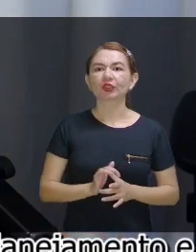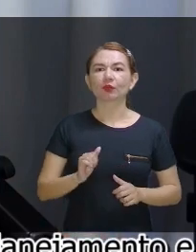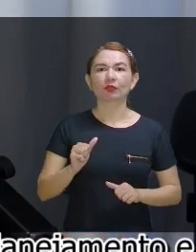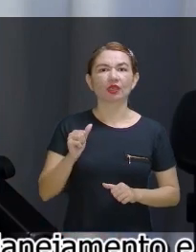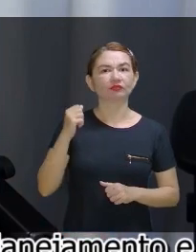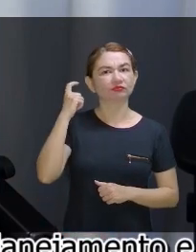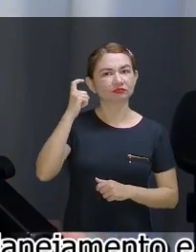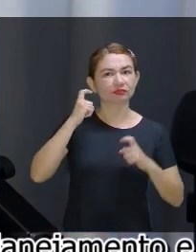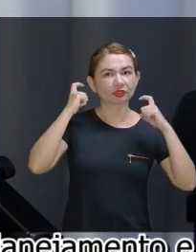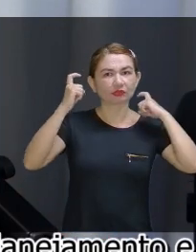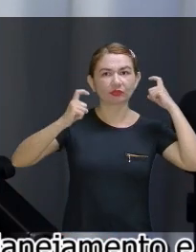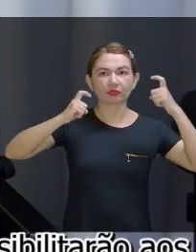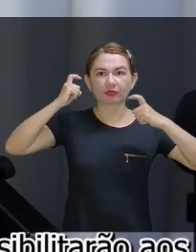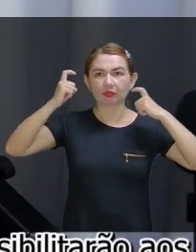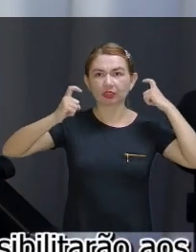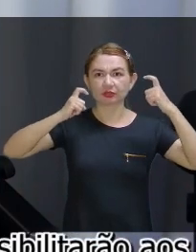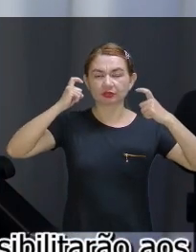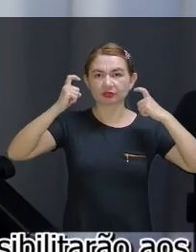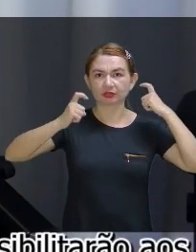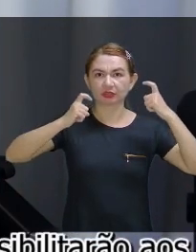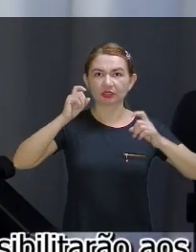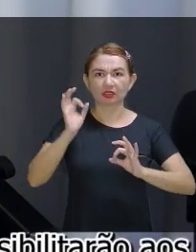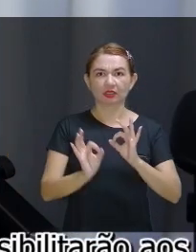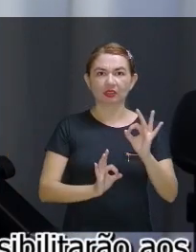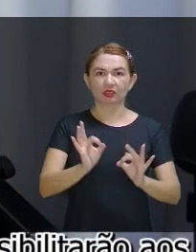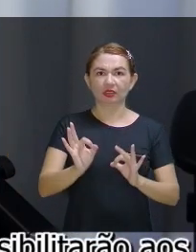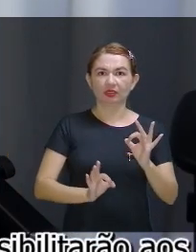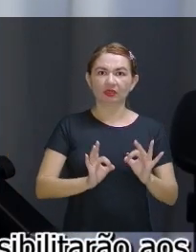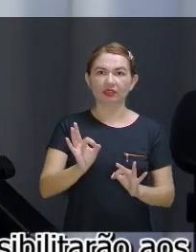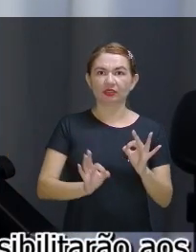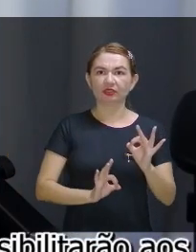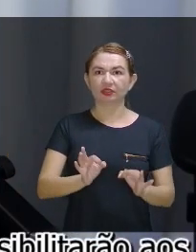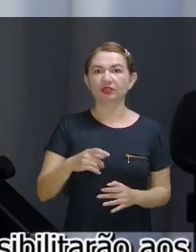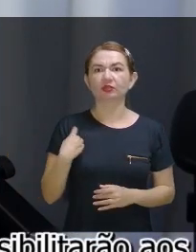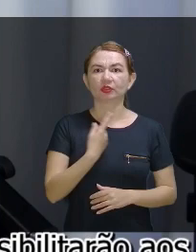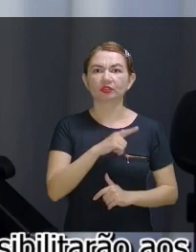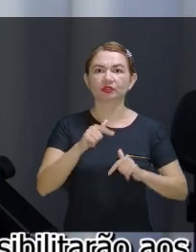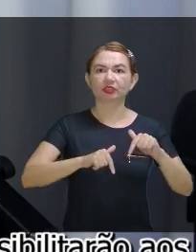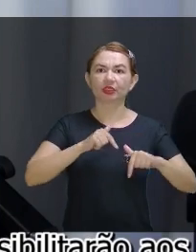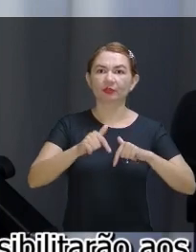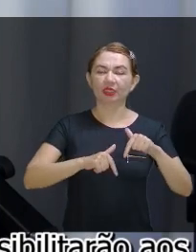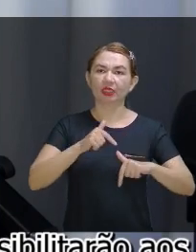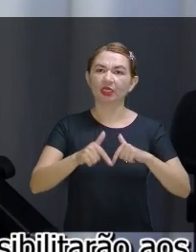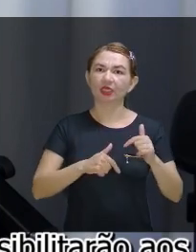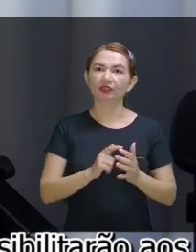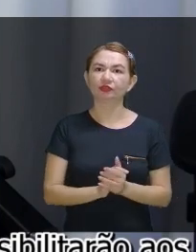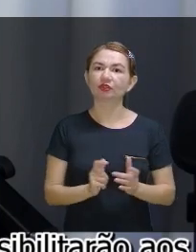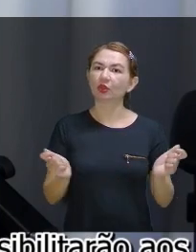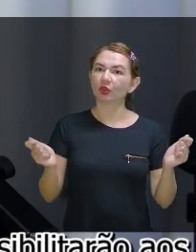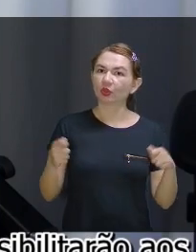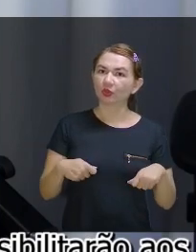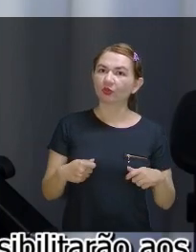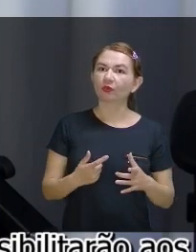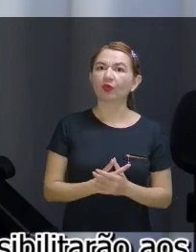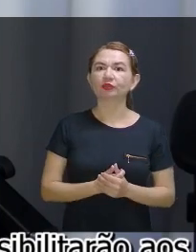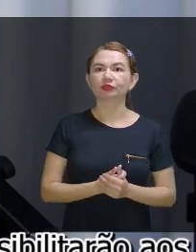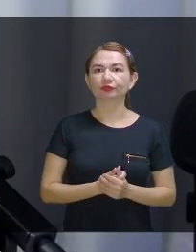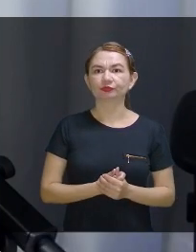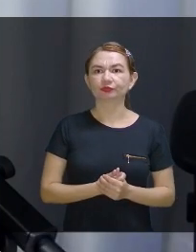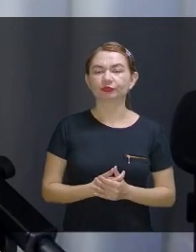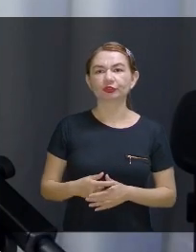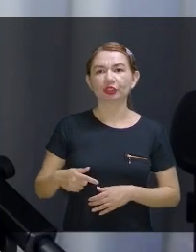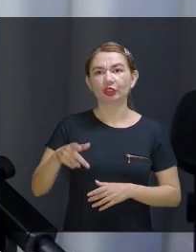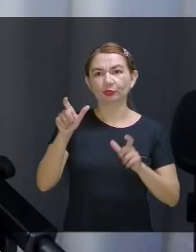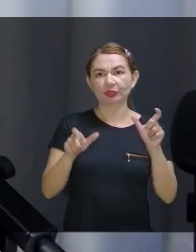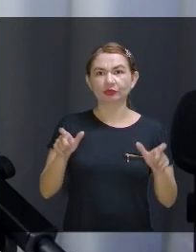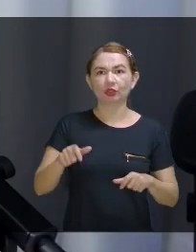preocupação, um planejamento, e eu acredito que na execução dessas nossas ações, elas possibilitarão os nossos moradores